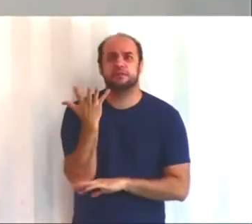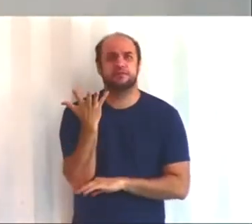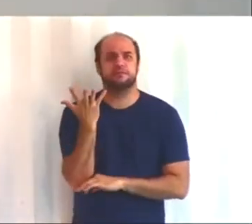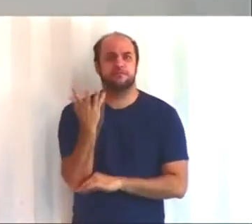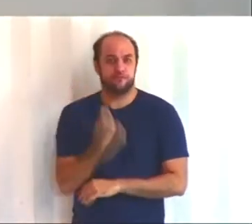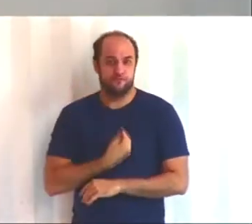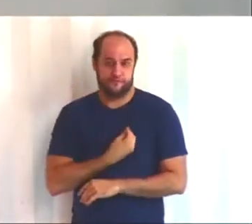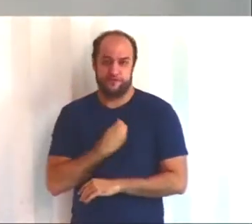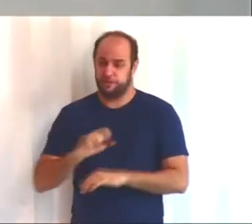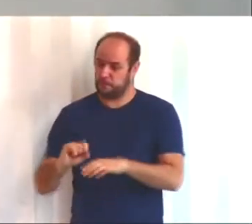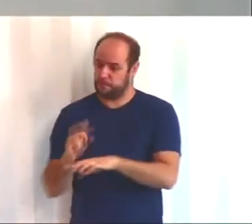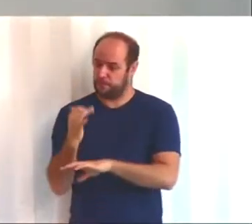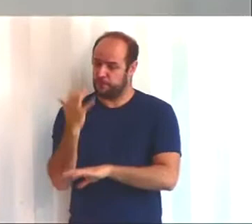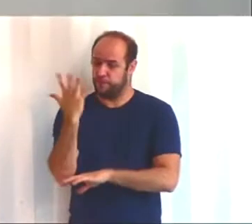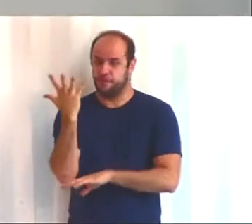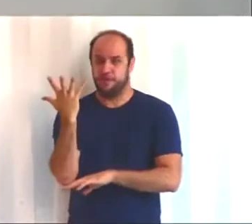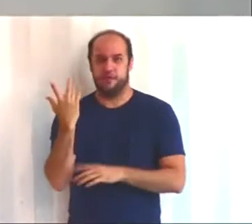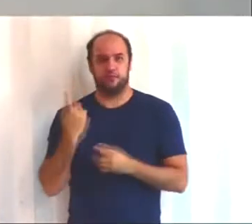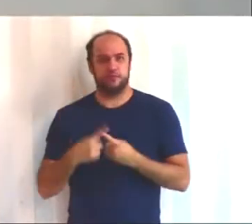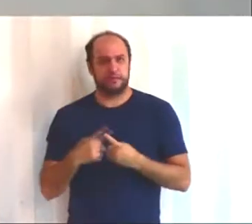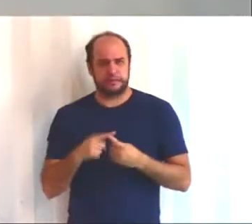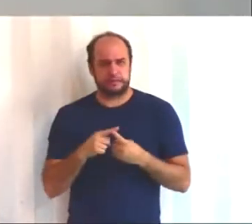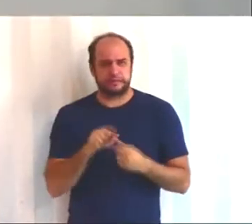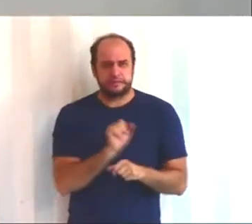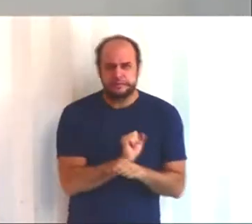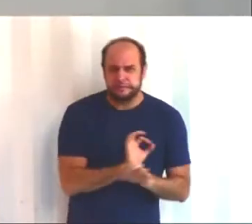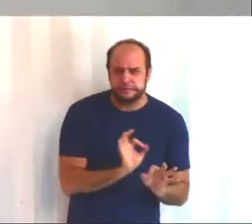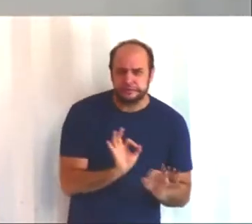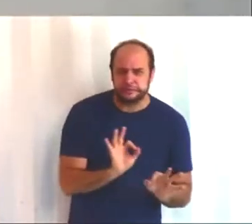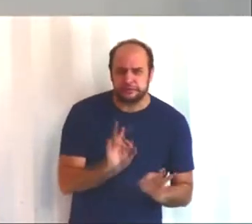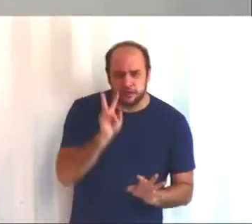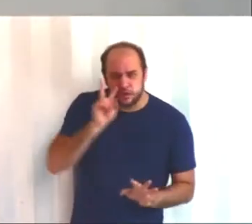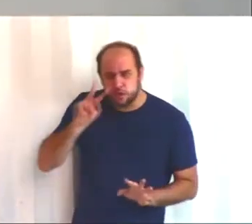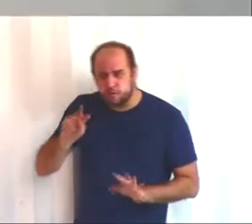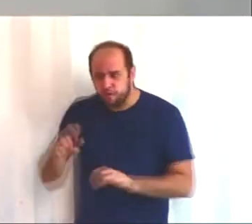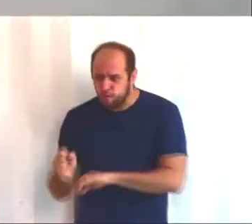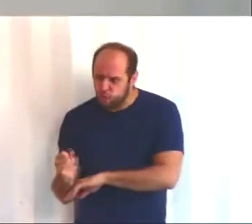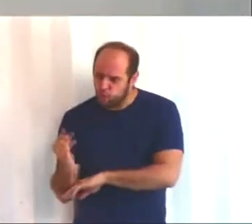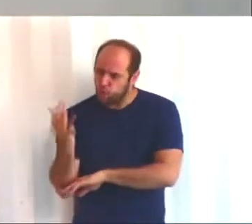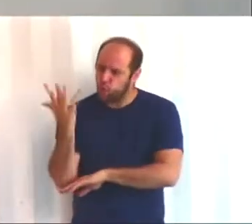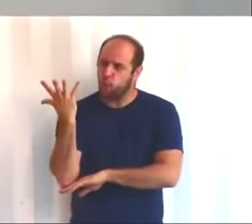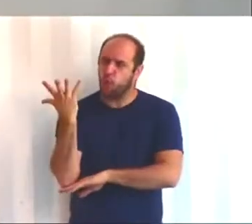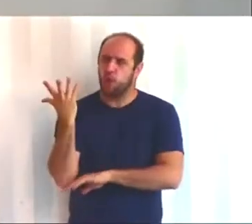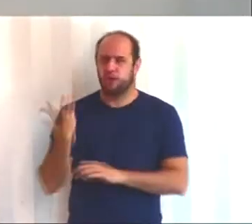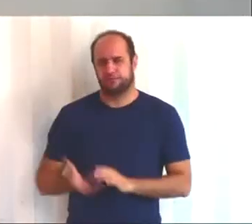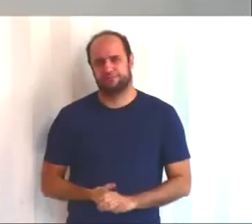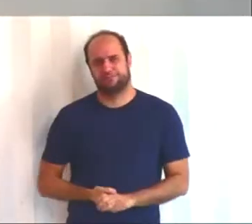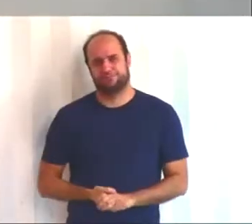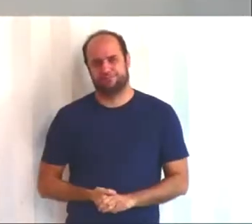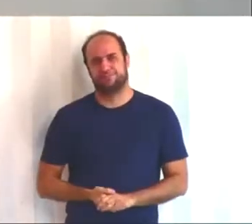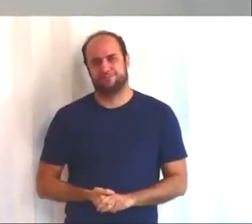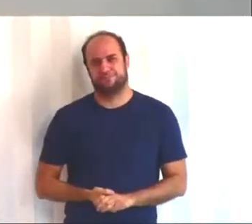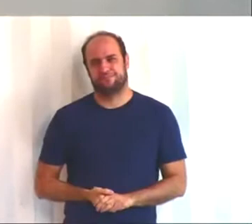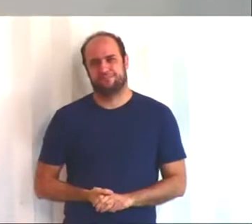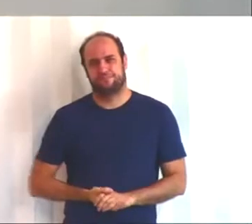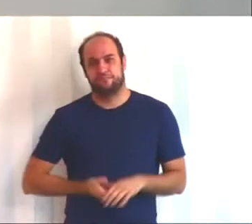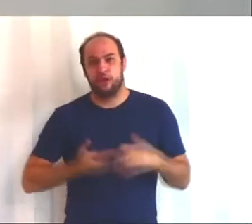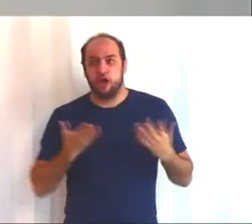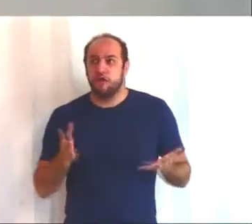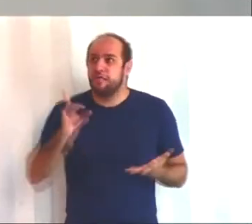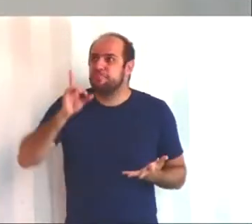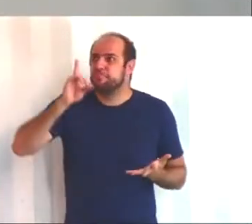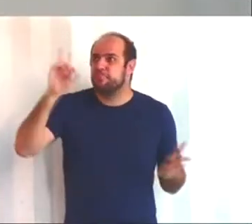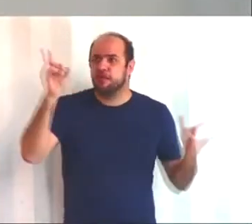se havia esperança, eu fui o primeiro a me levantar. Ou seja, não dorme o rei de Israel,